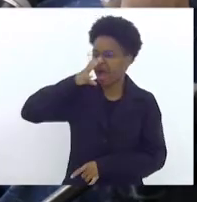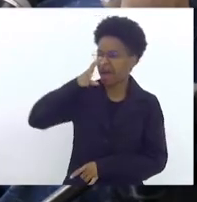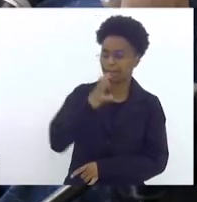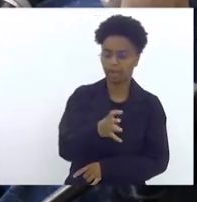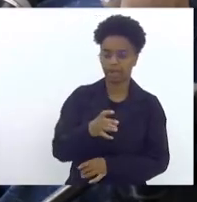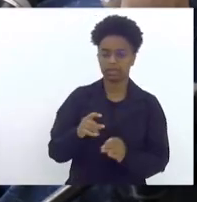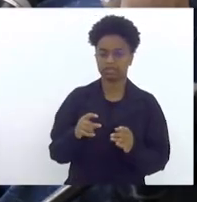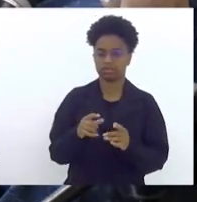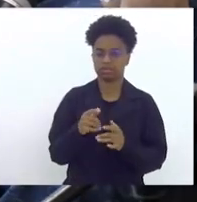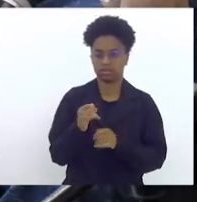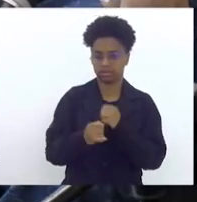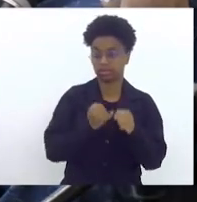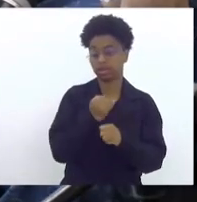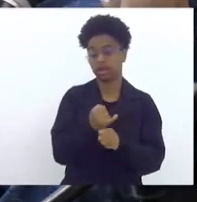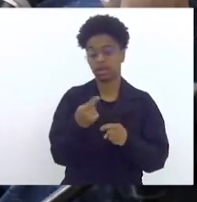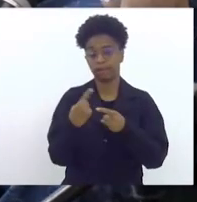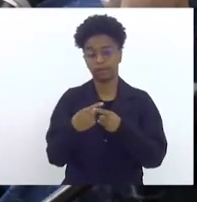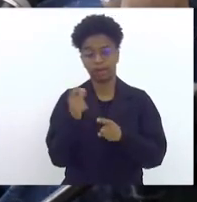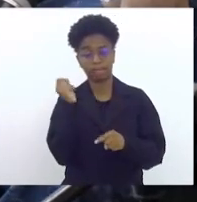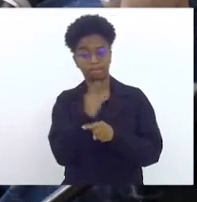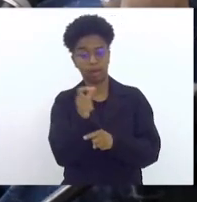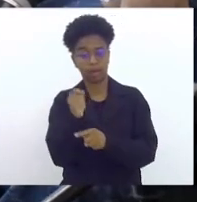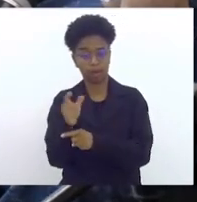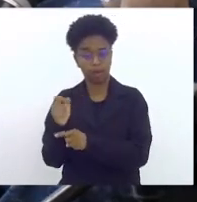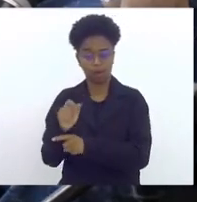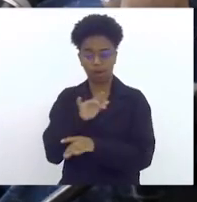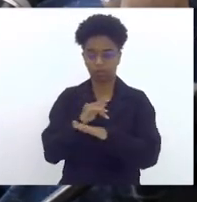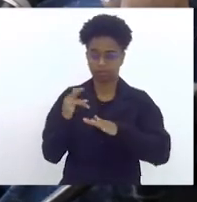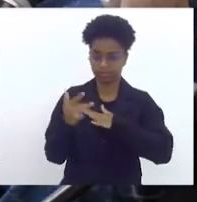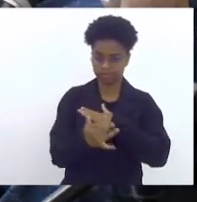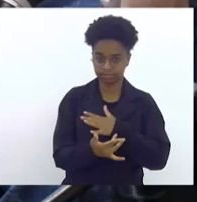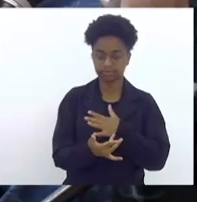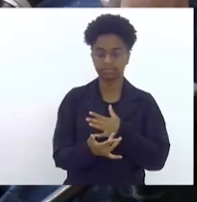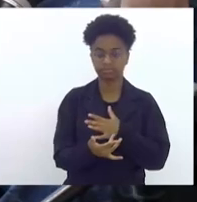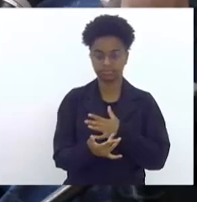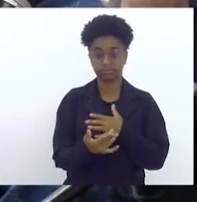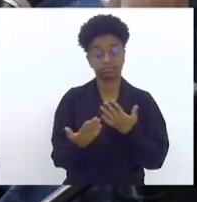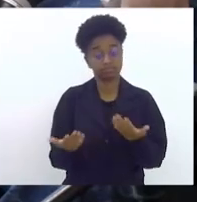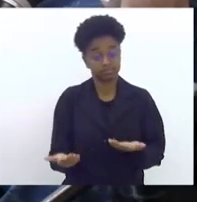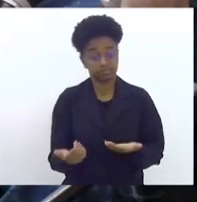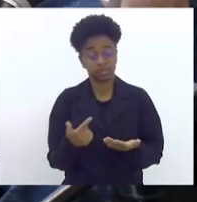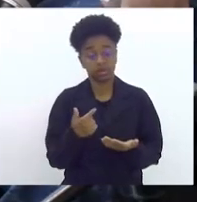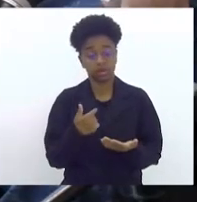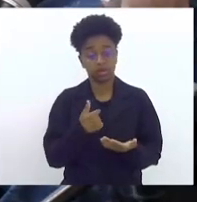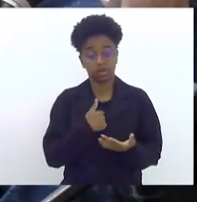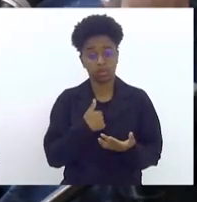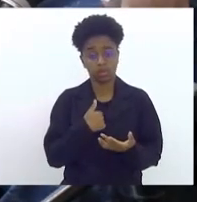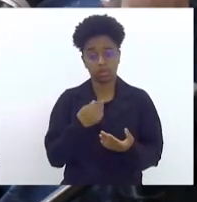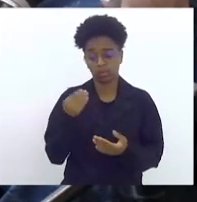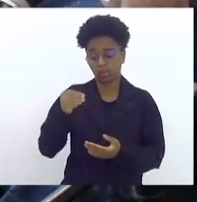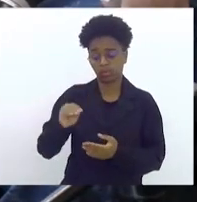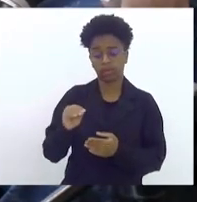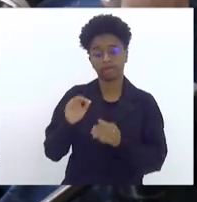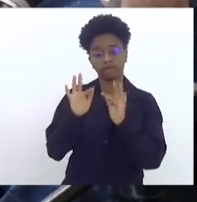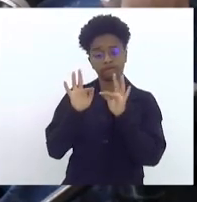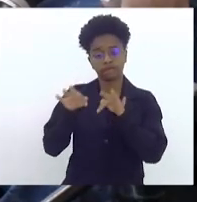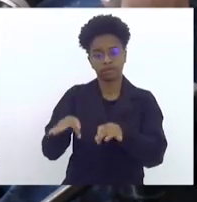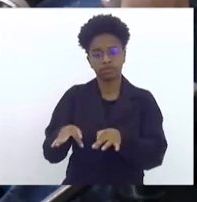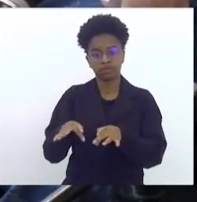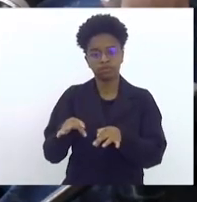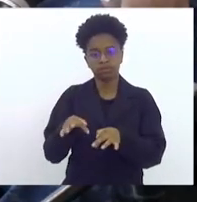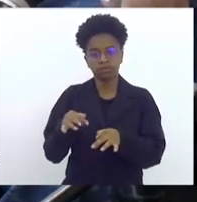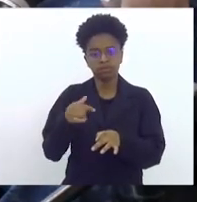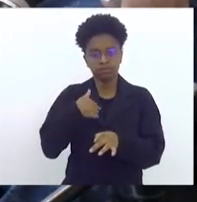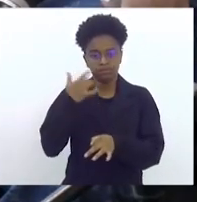redes sociais porque tá sendo ofendida nas redes sociais e eu deixei para o final aquilo que eu acho né que é o